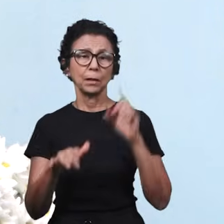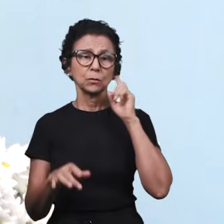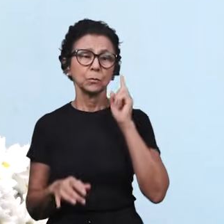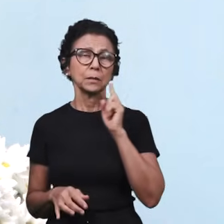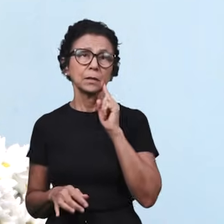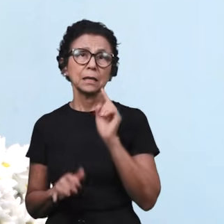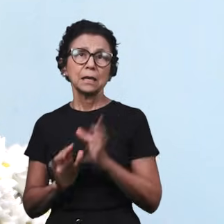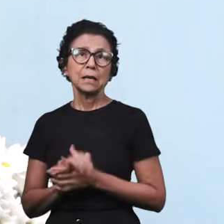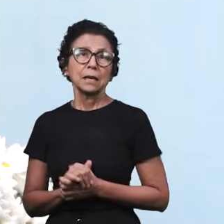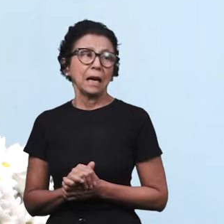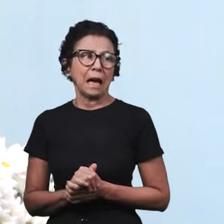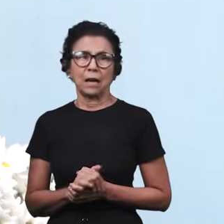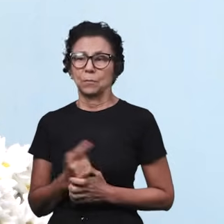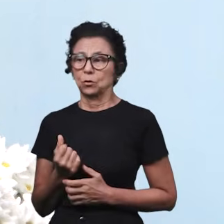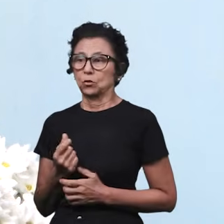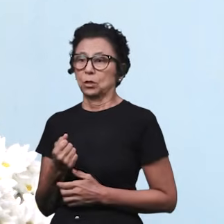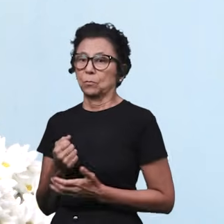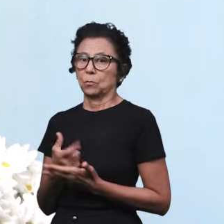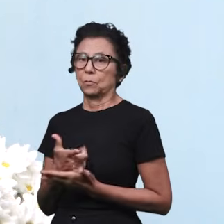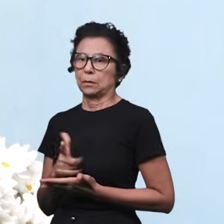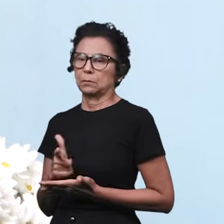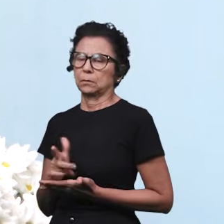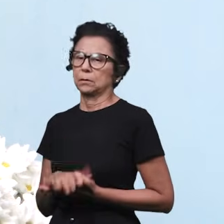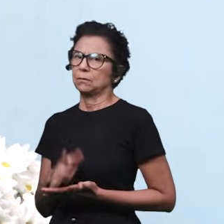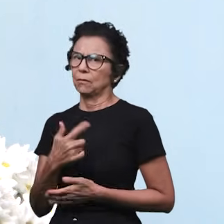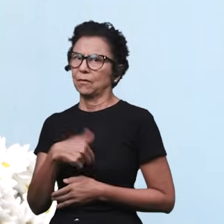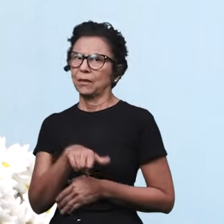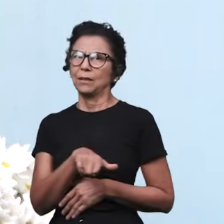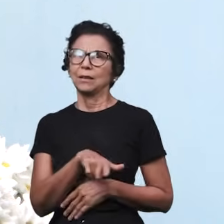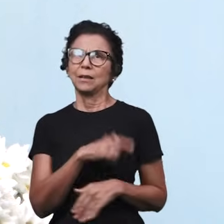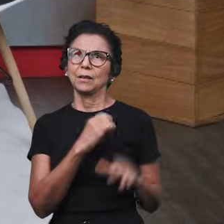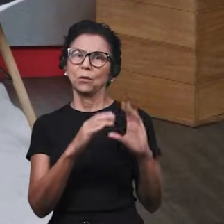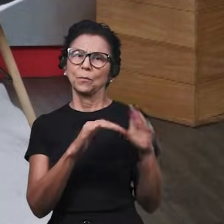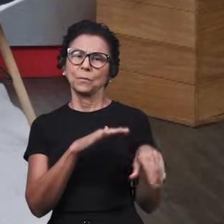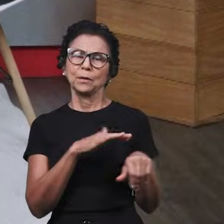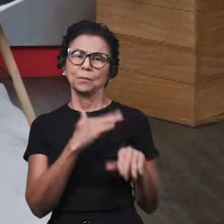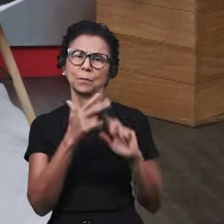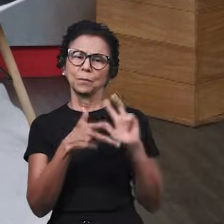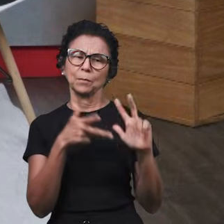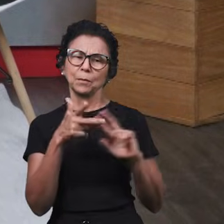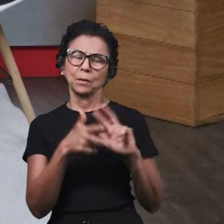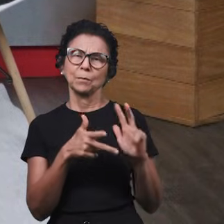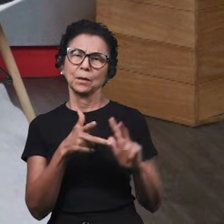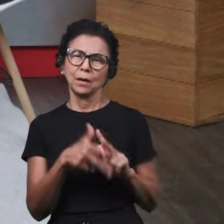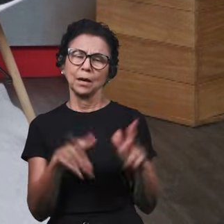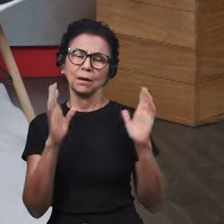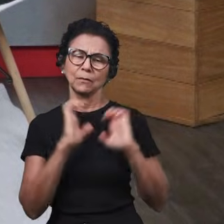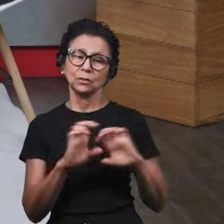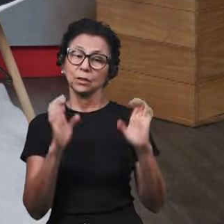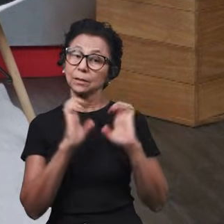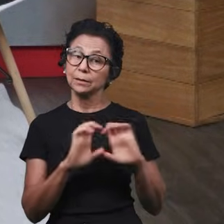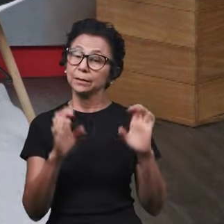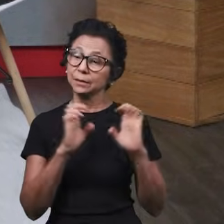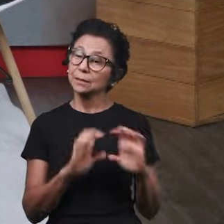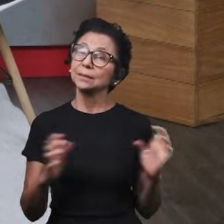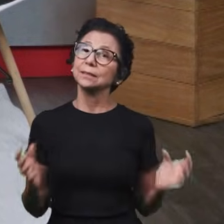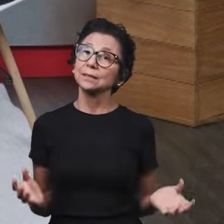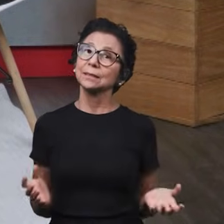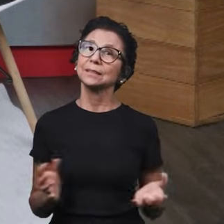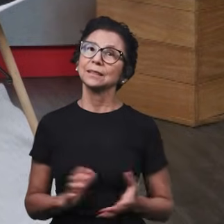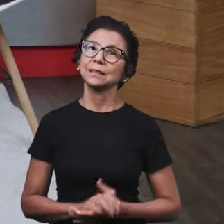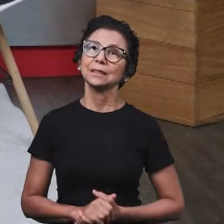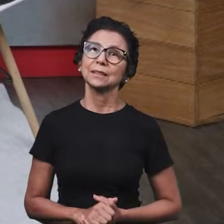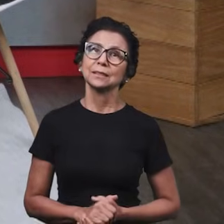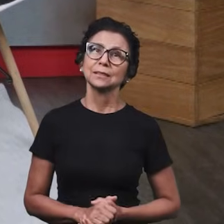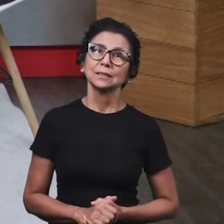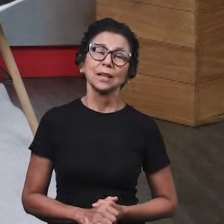precisa comprar. Vai lá conversar com o surdo. Exatamente. Aproveita, evangeliza, chama eles, né, para participar. Se disponibiliza, olha,